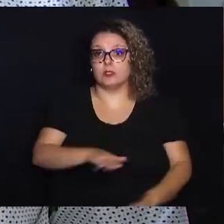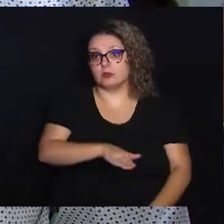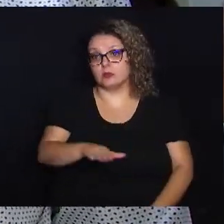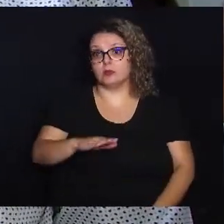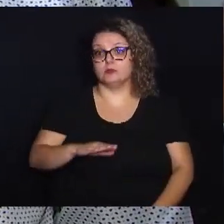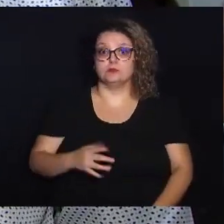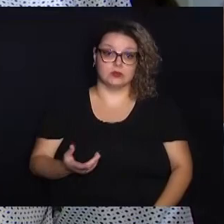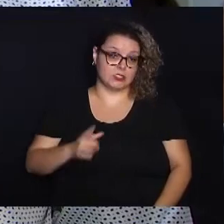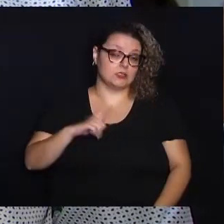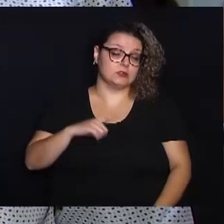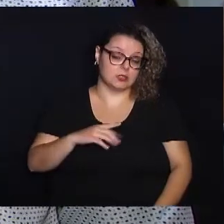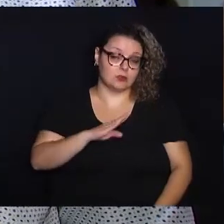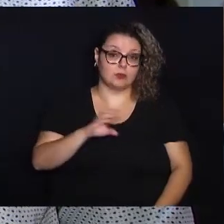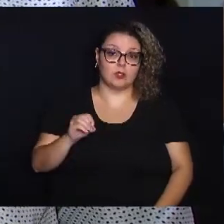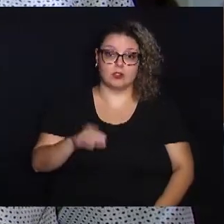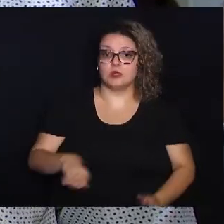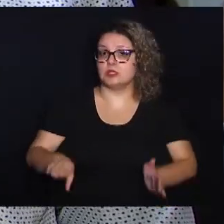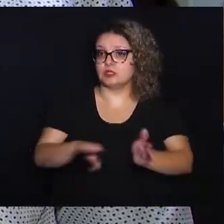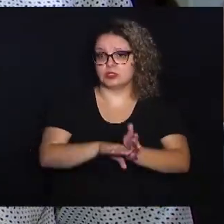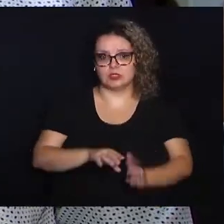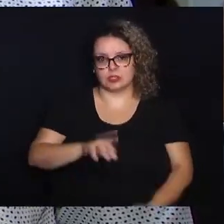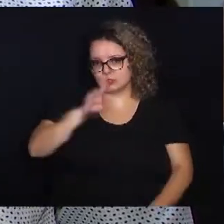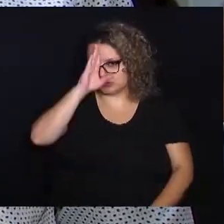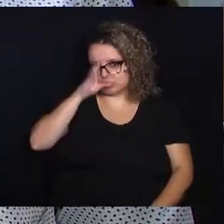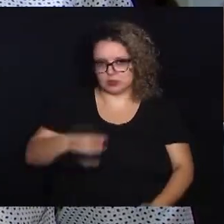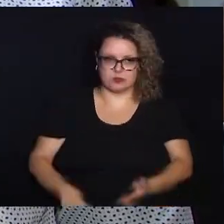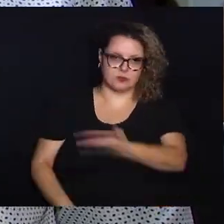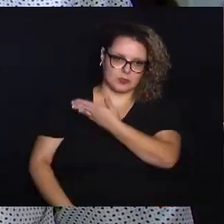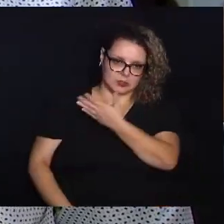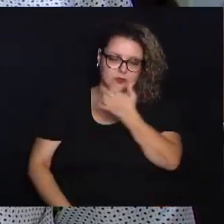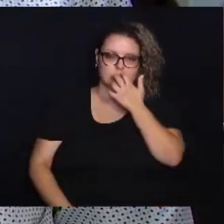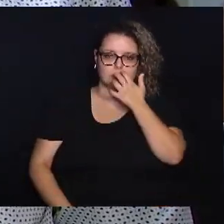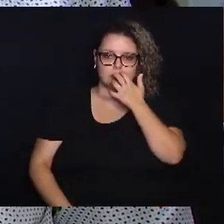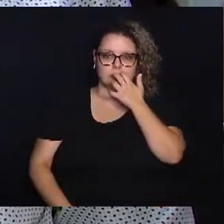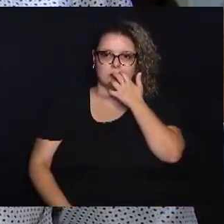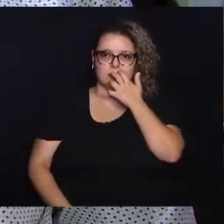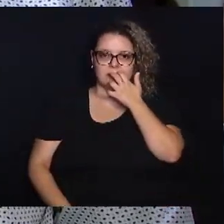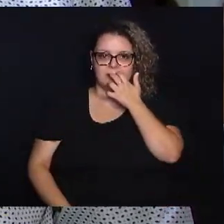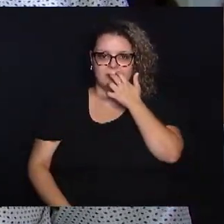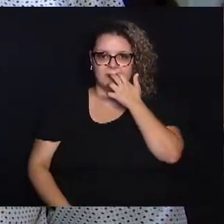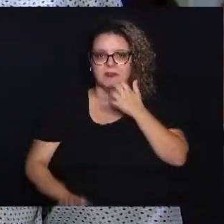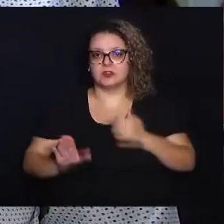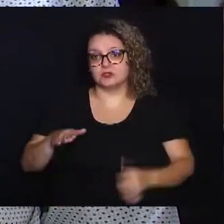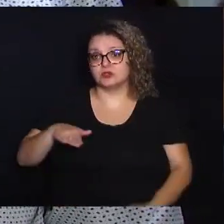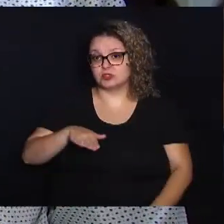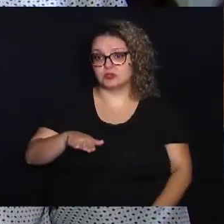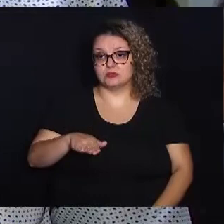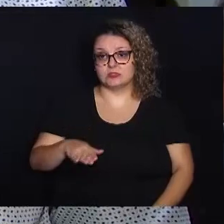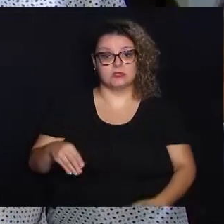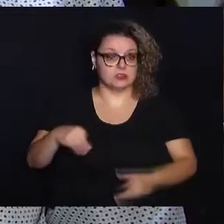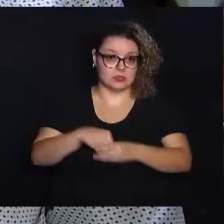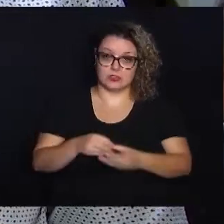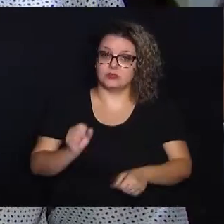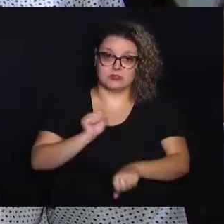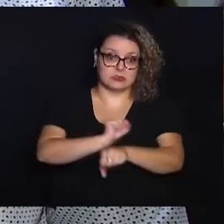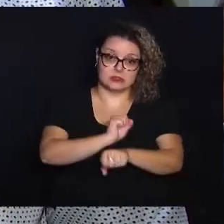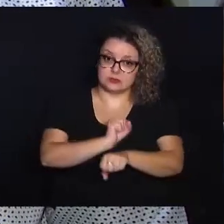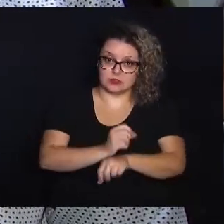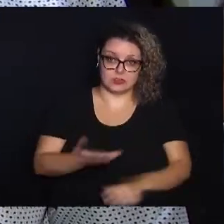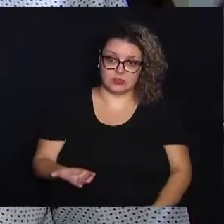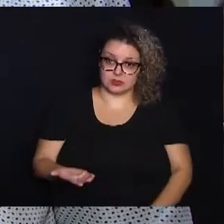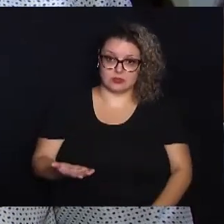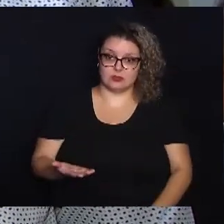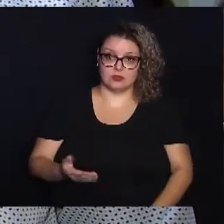envolvimento de roubo e furto já chega diretamente para ele muitas vezes eles já estão com a viatura aqui dentro do complexo